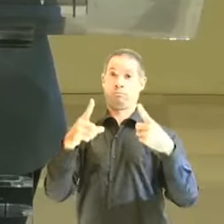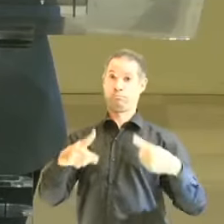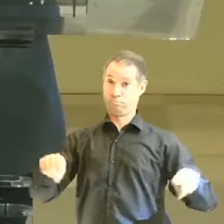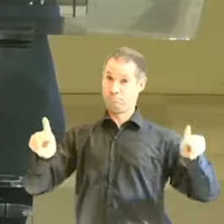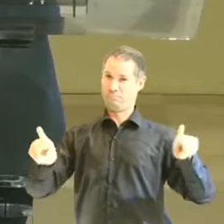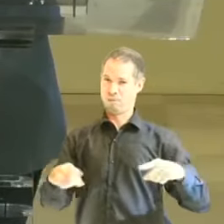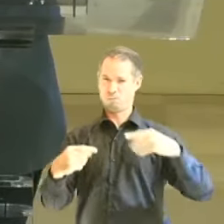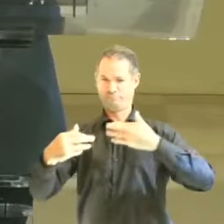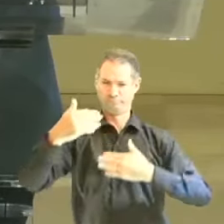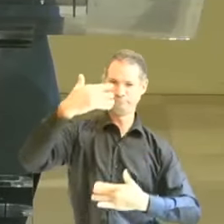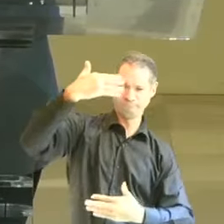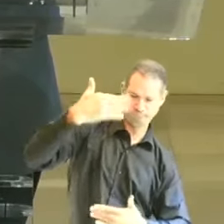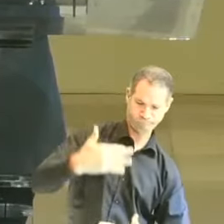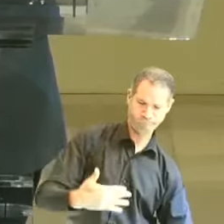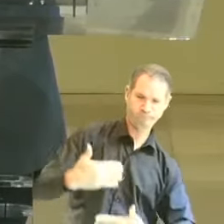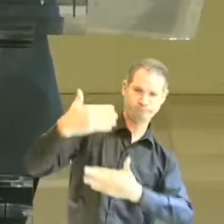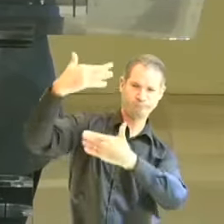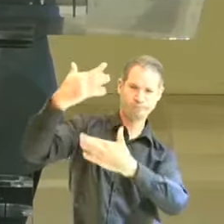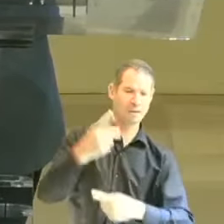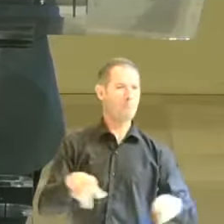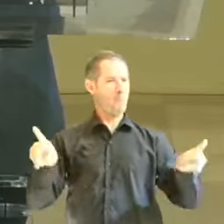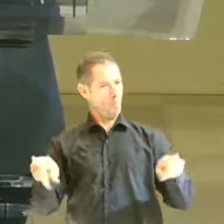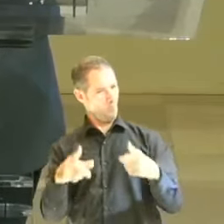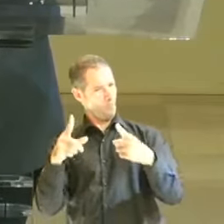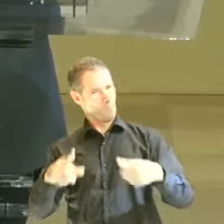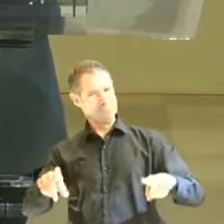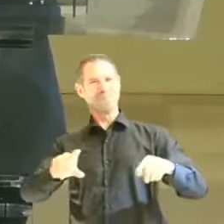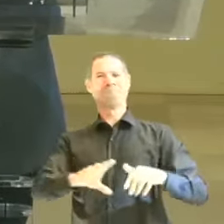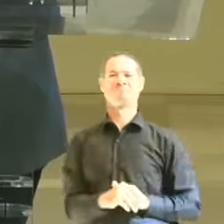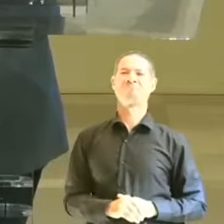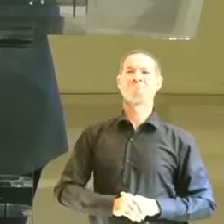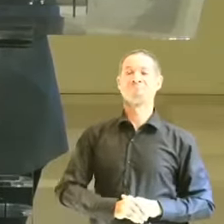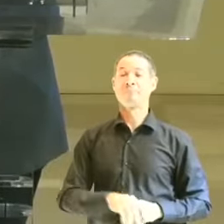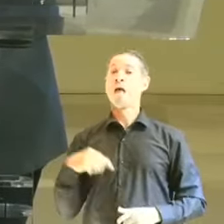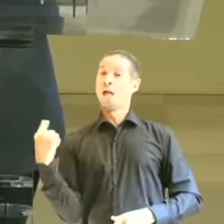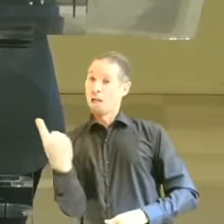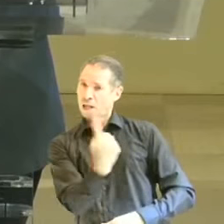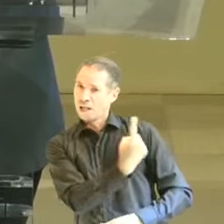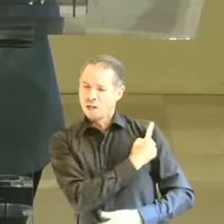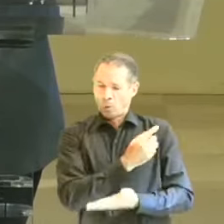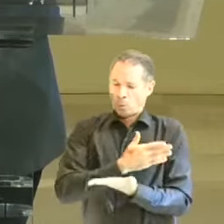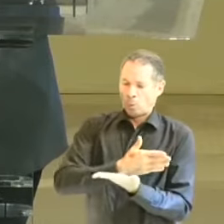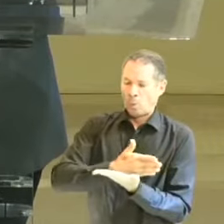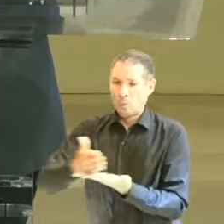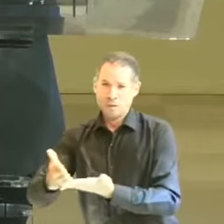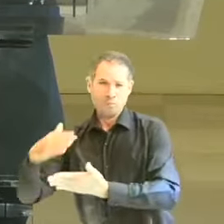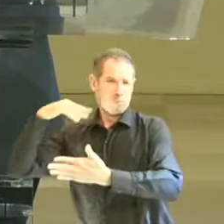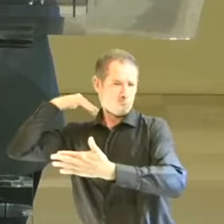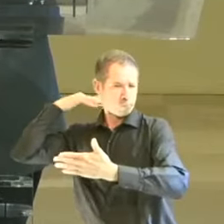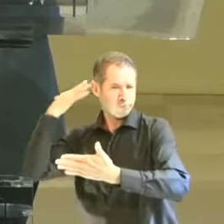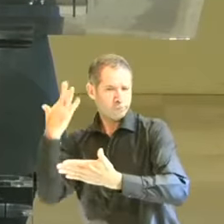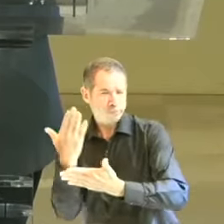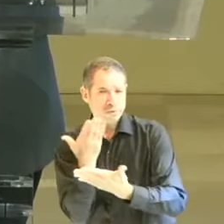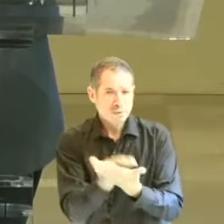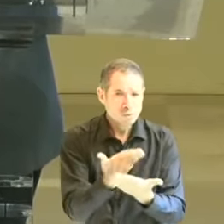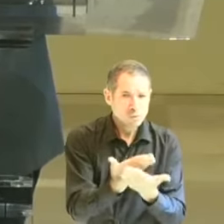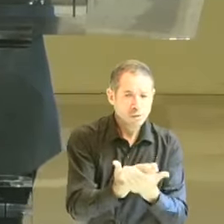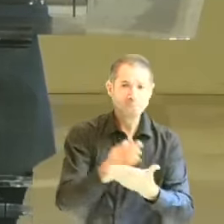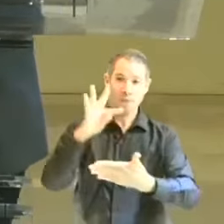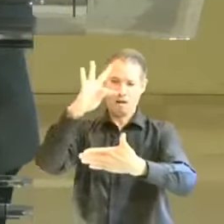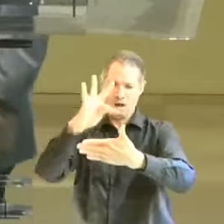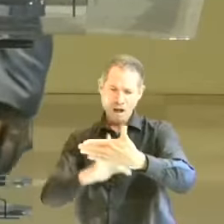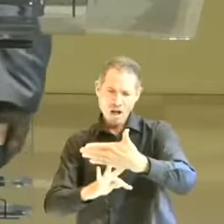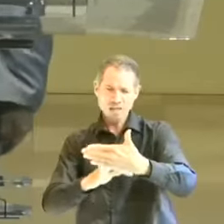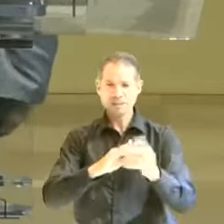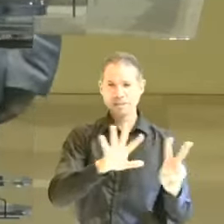os instrumentos de cordas. Nós começamos a estudar esse texto a semana